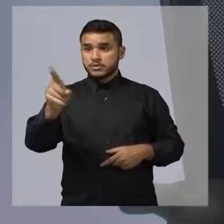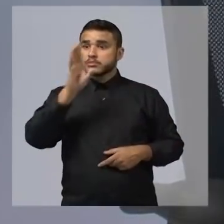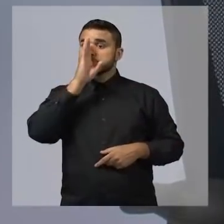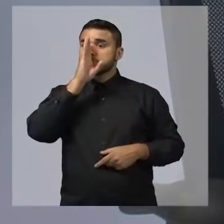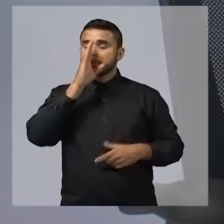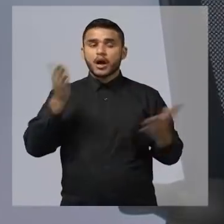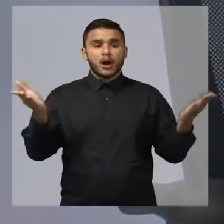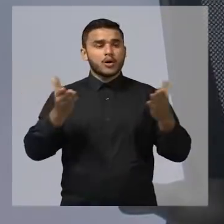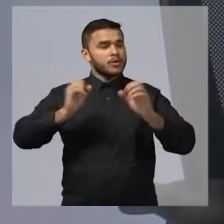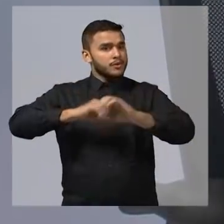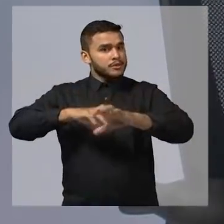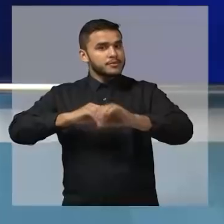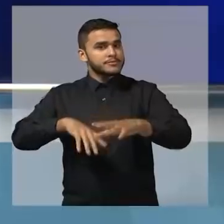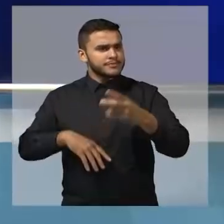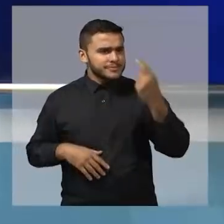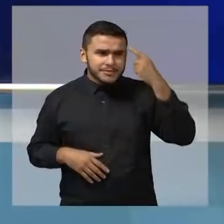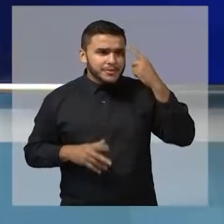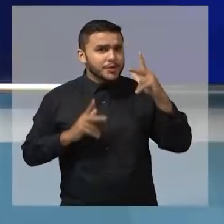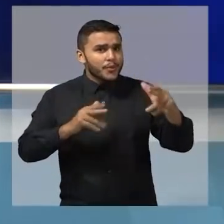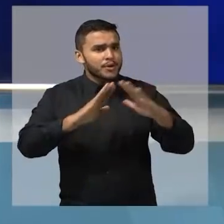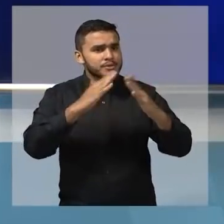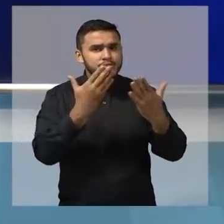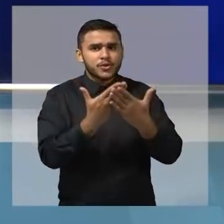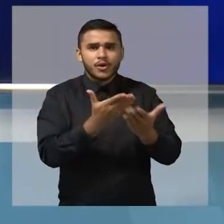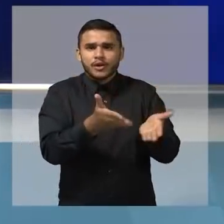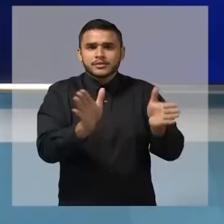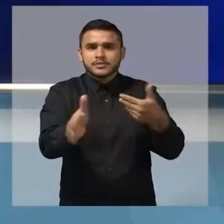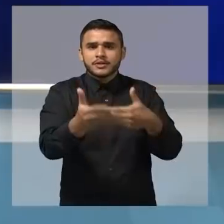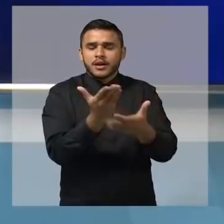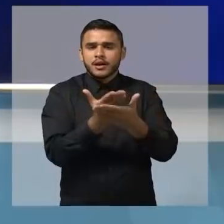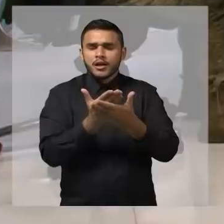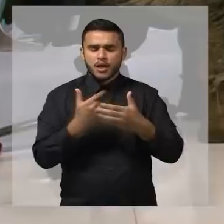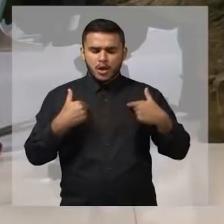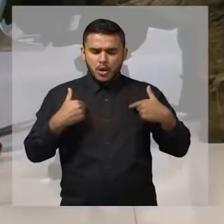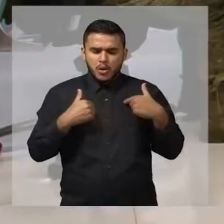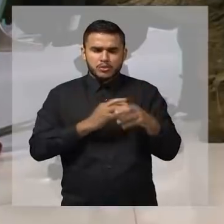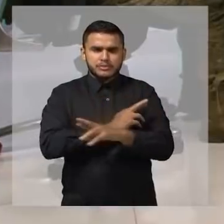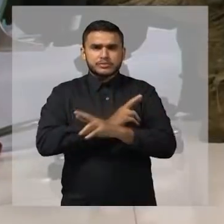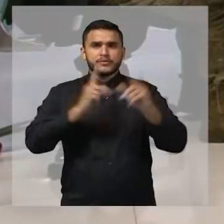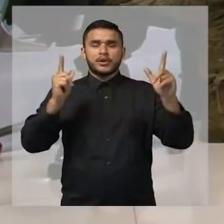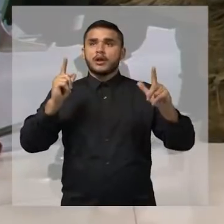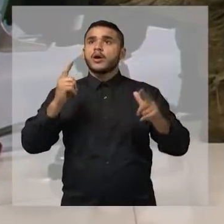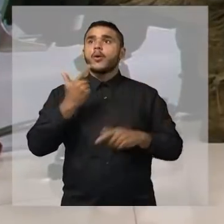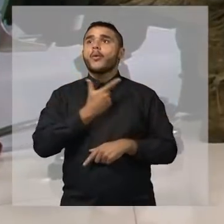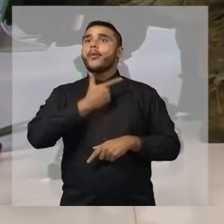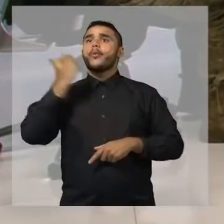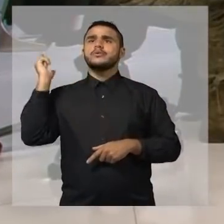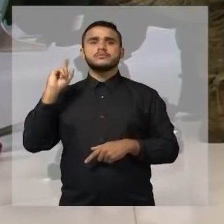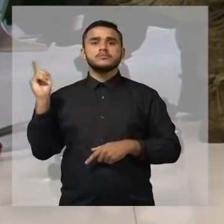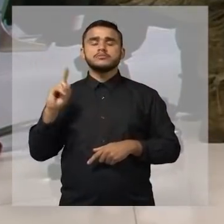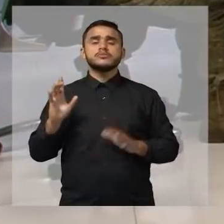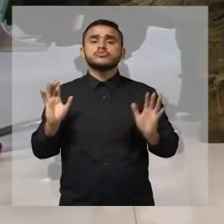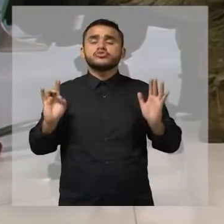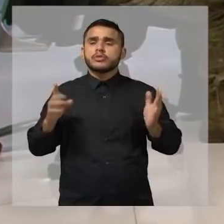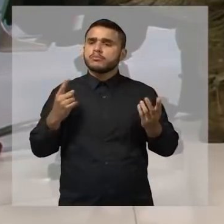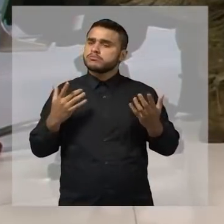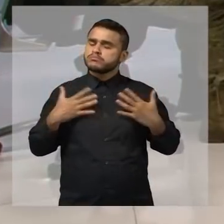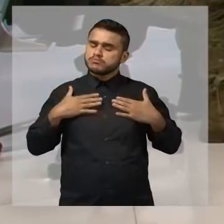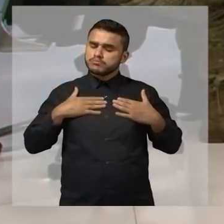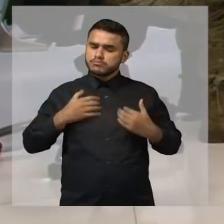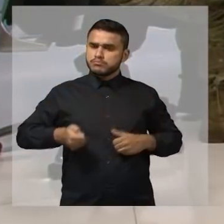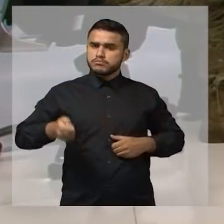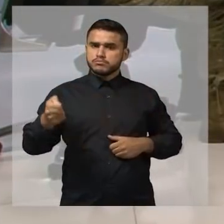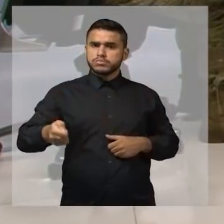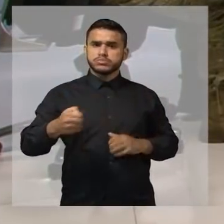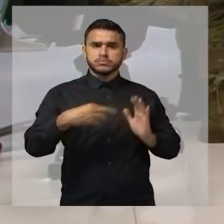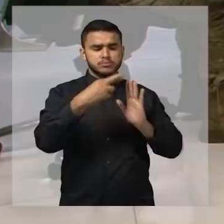nossa matéria. Então é bem básico assim, não estou fazendo mágica nenhuma, é simplesmente enfrentamento, é simplesmente implantar